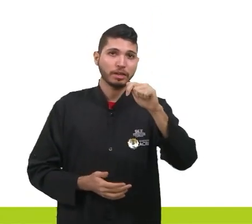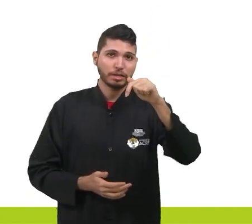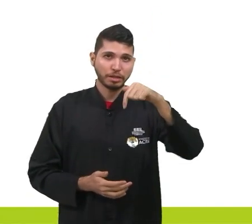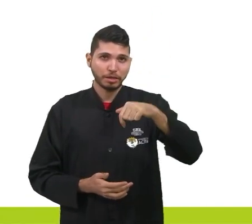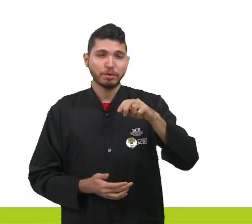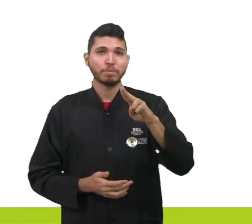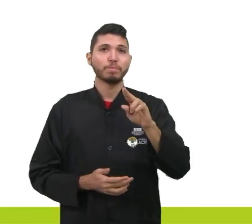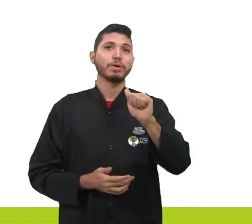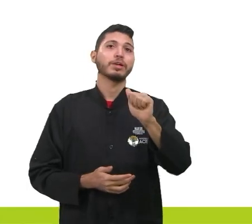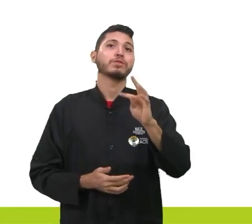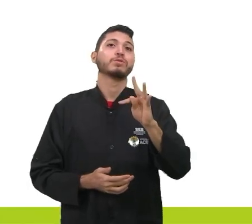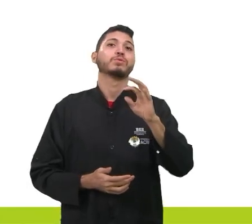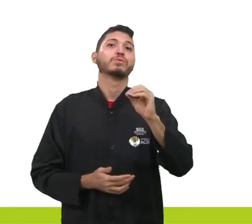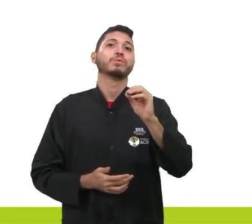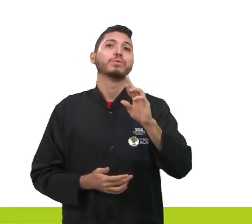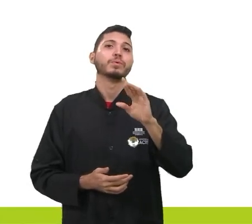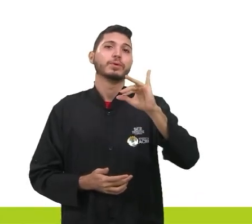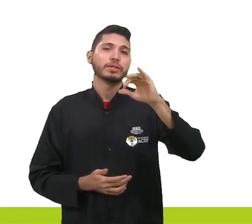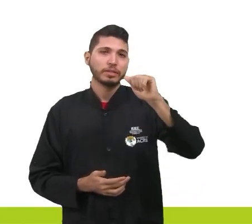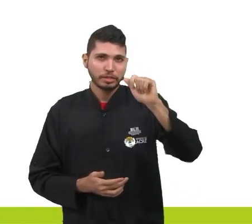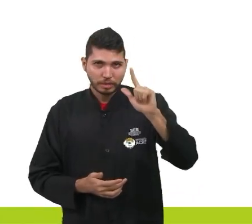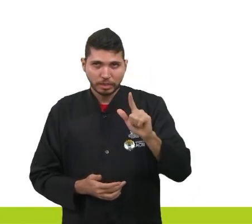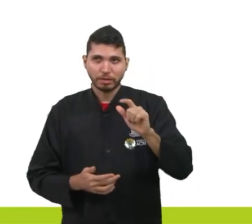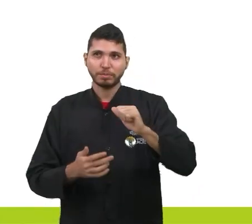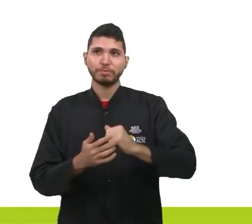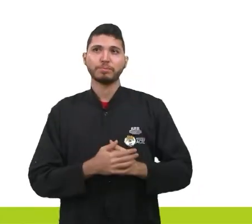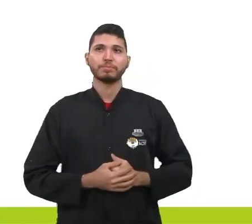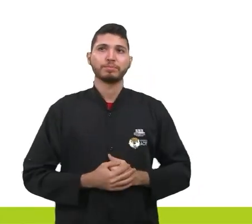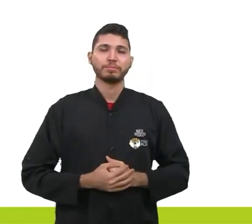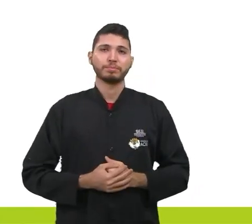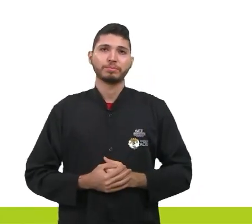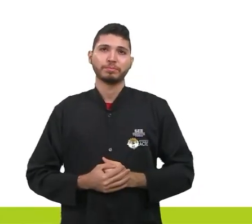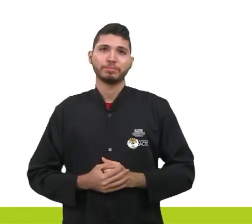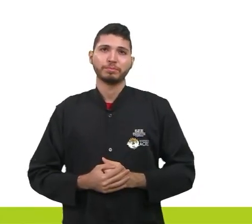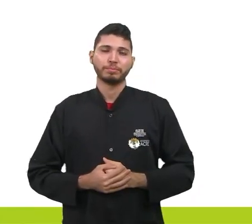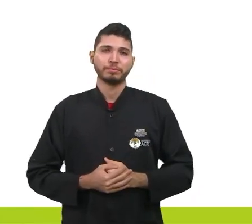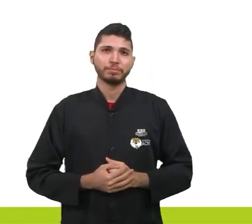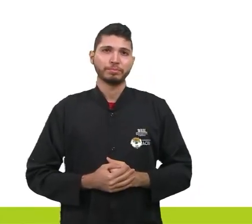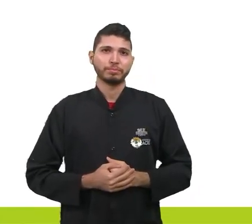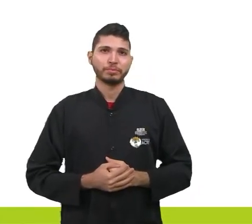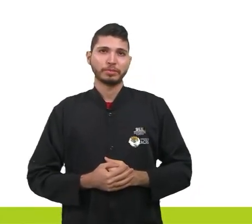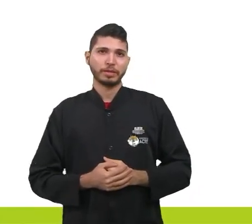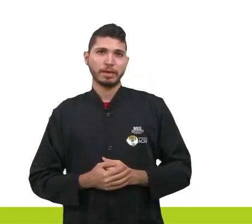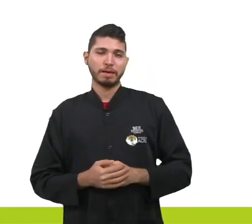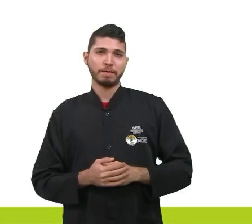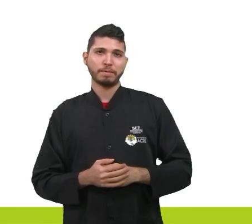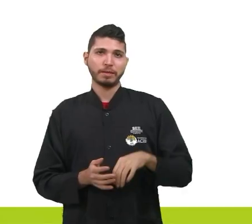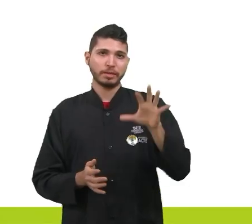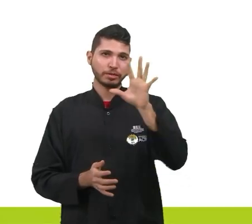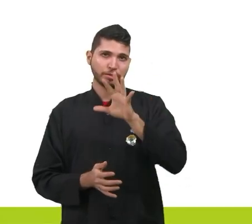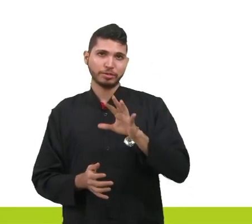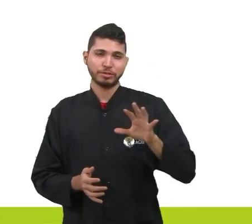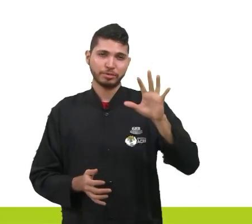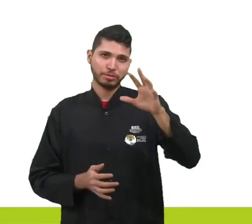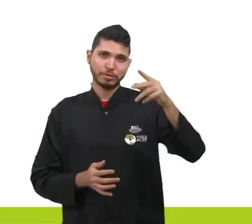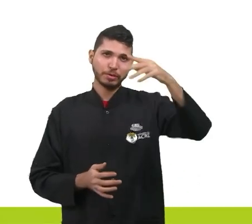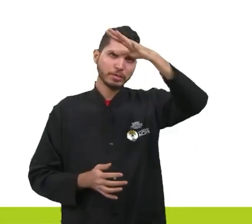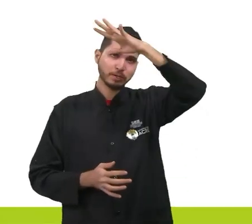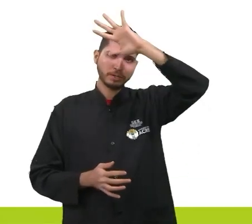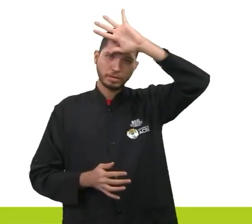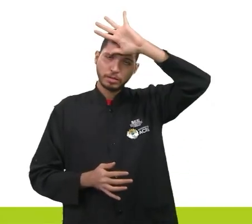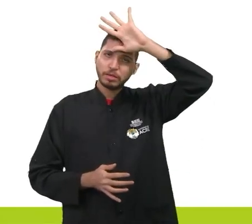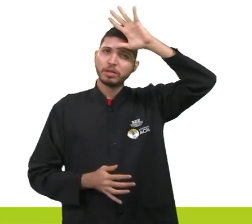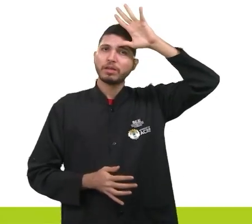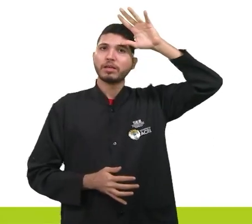continental, que atua diretamente nessa região que a gente chama de região amazônica, que é a região do qual nós fazemos